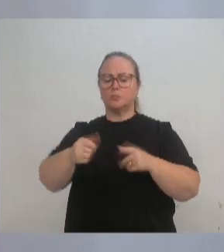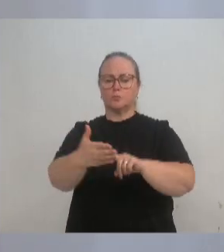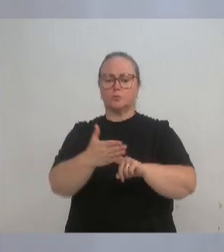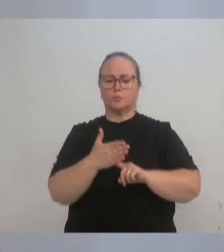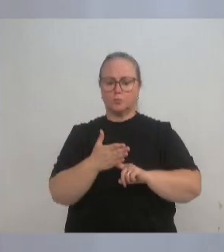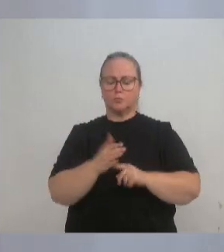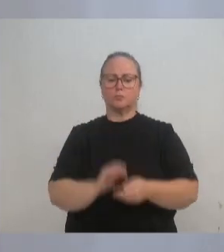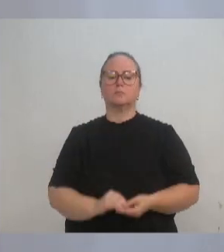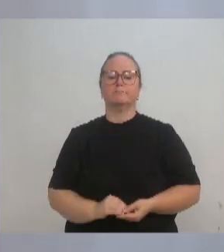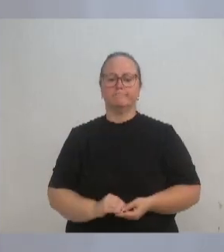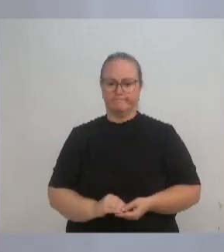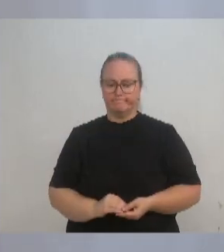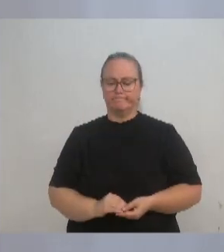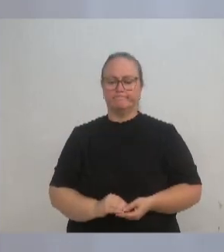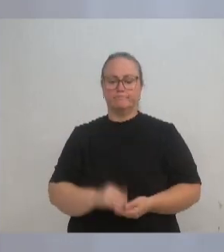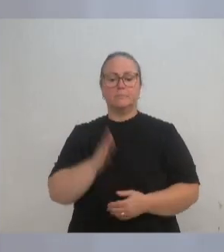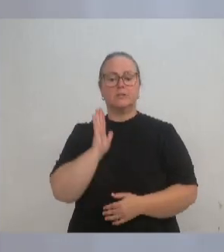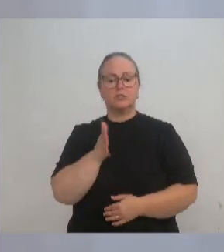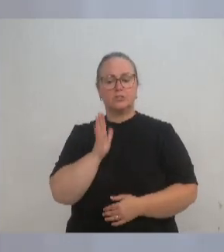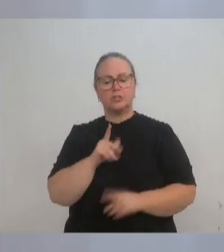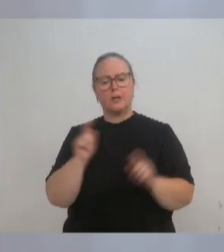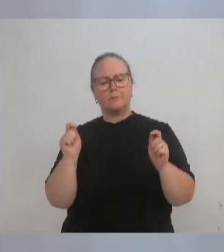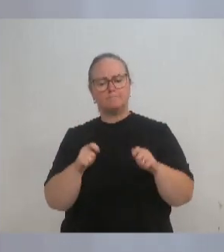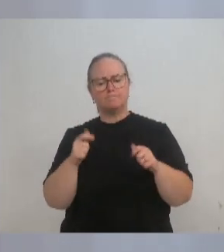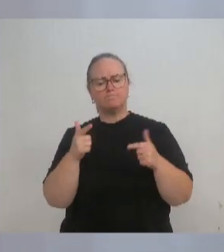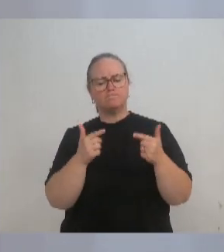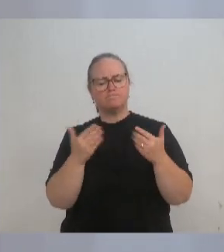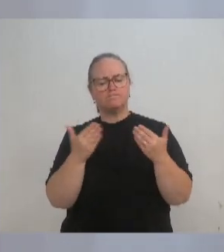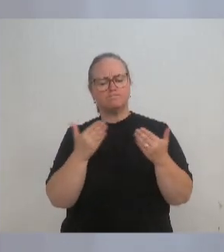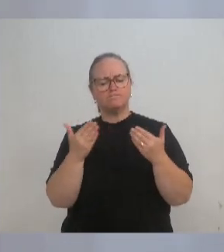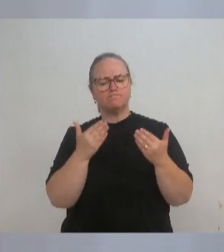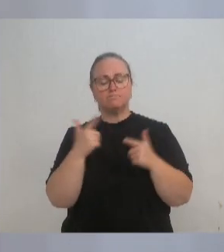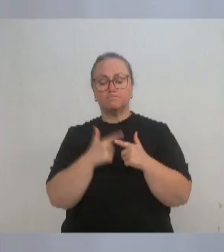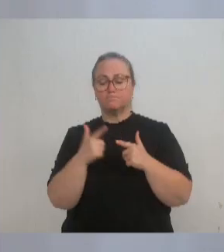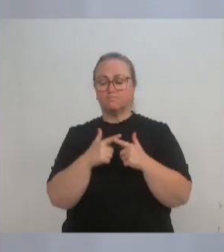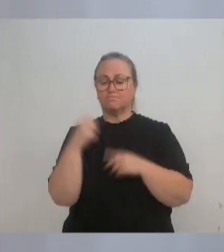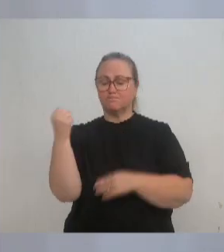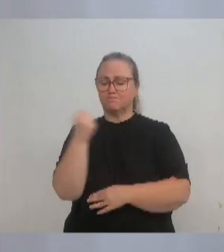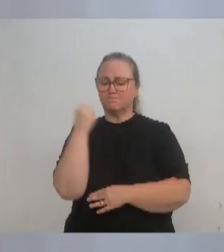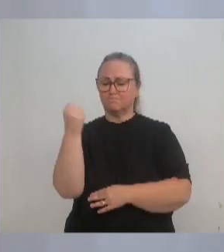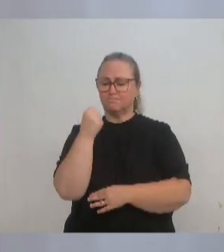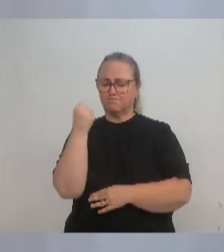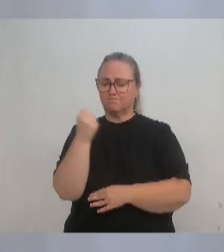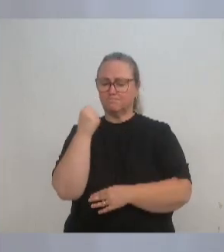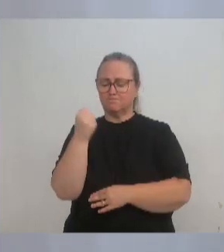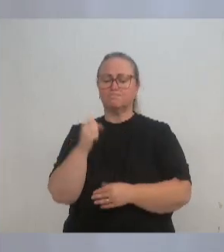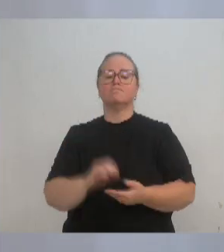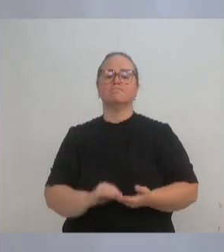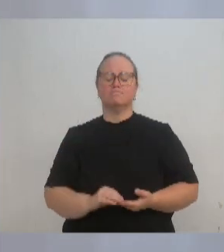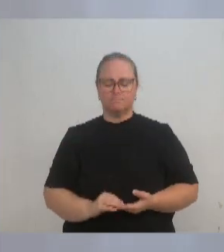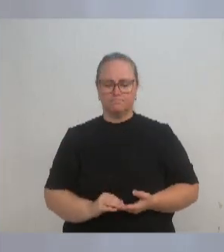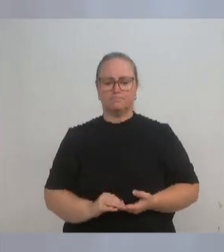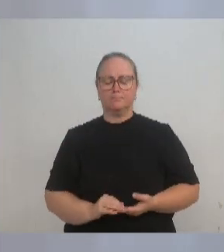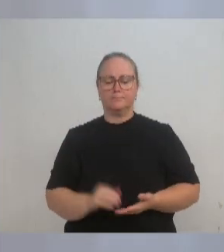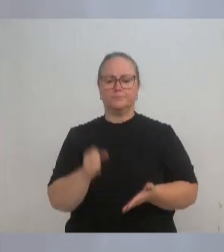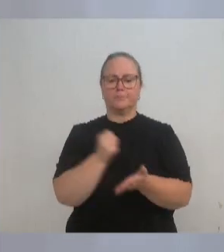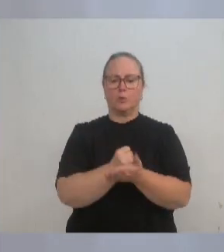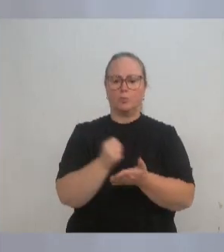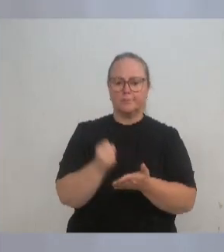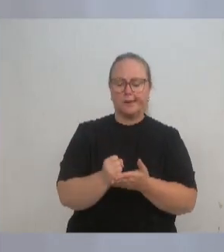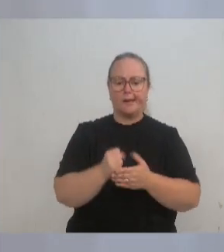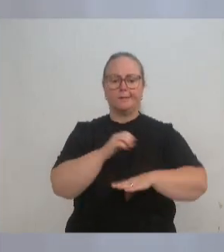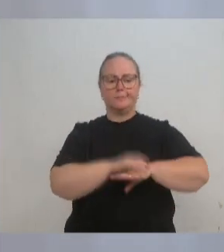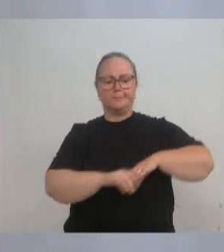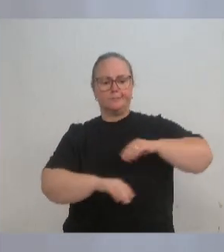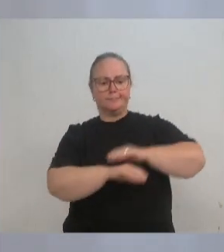porque já se consegue analisar problemas seríssimos, tanto contratual como